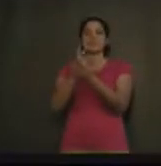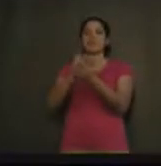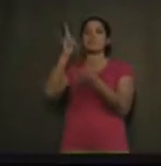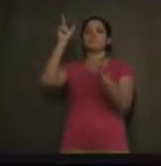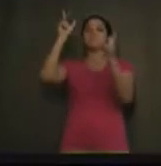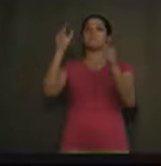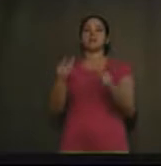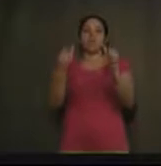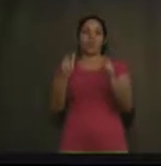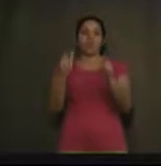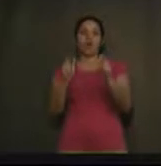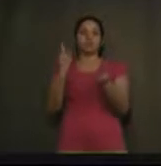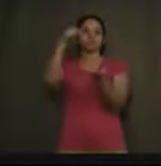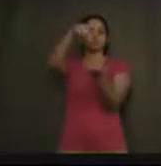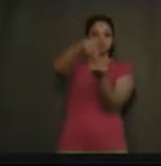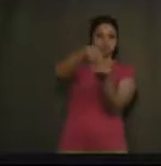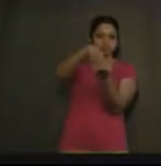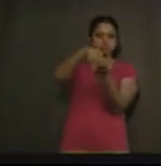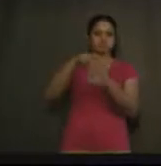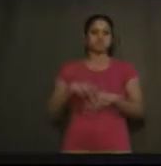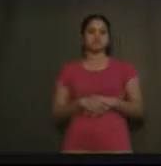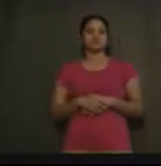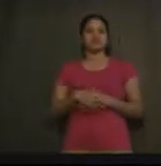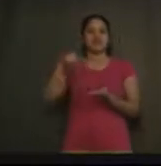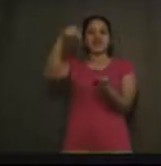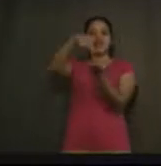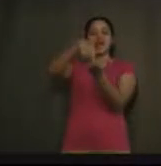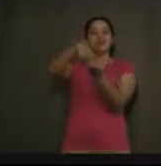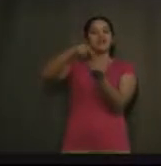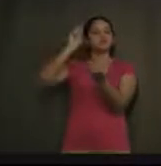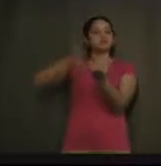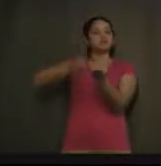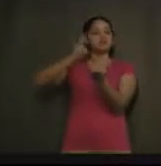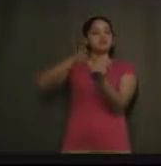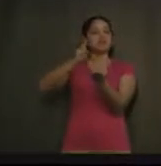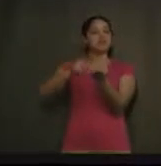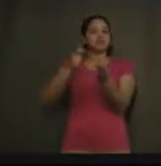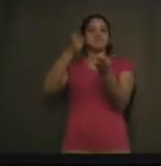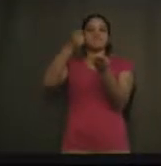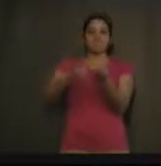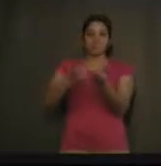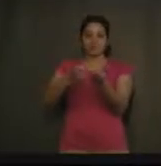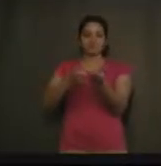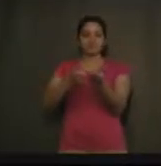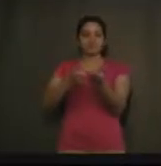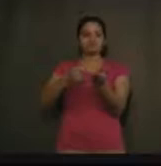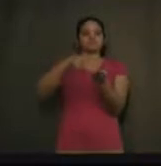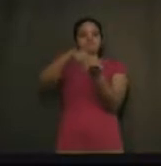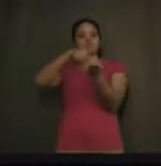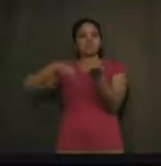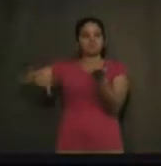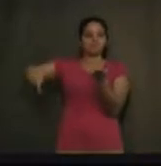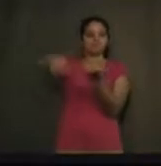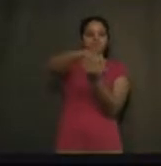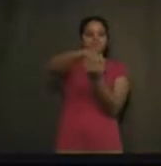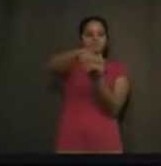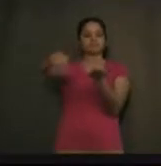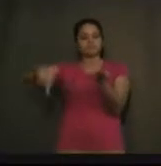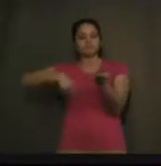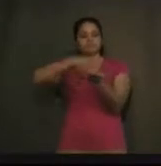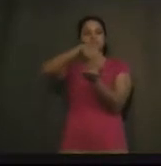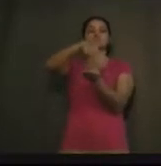solução periódica, corresponde a um ponto fixo dessa transformação de regresso à seção